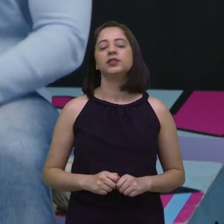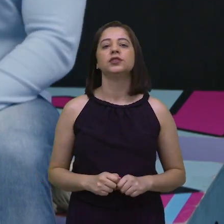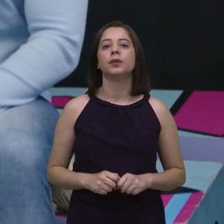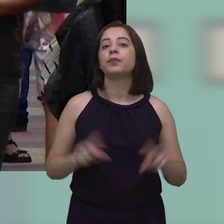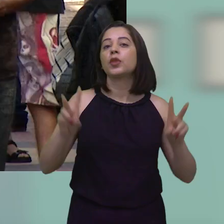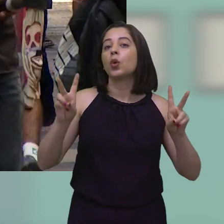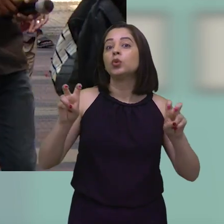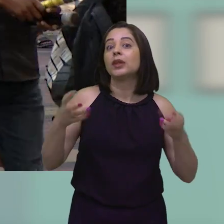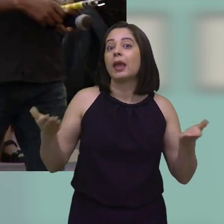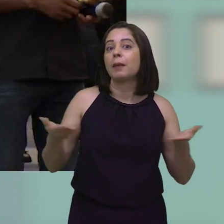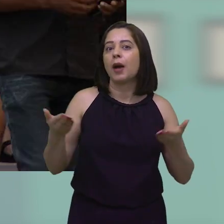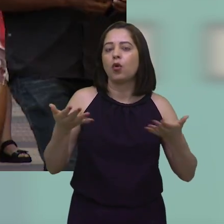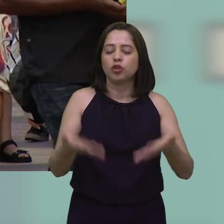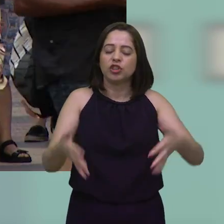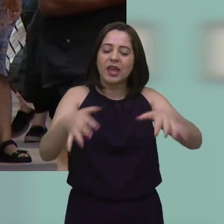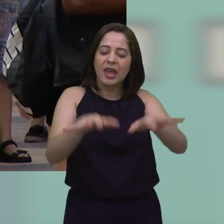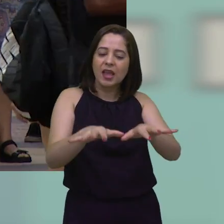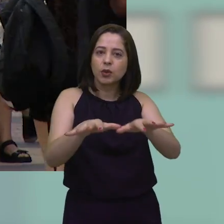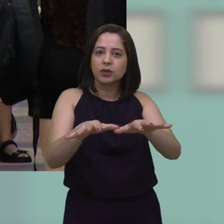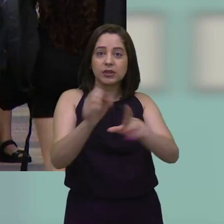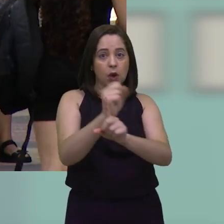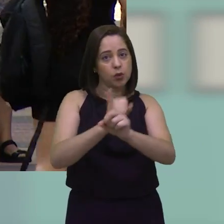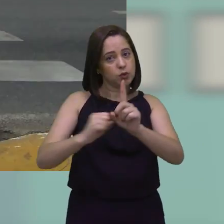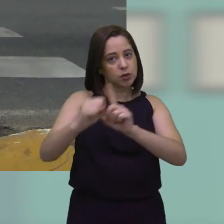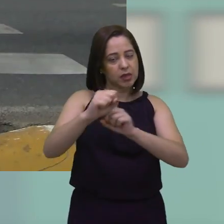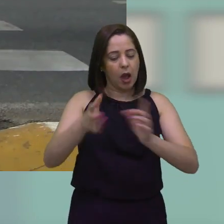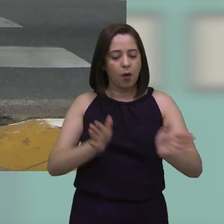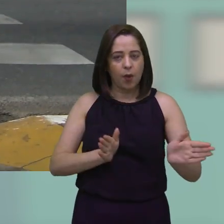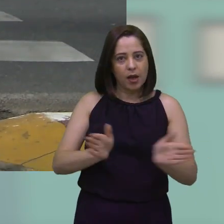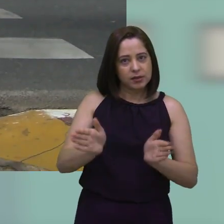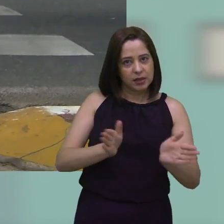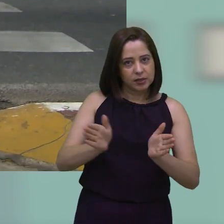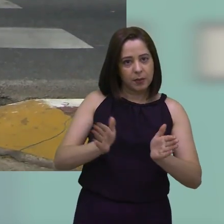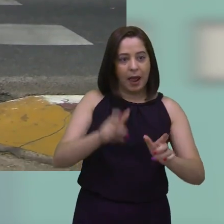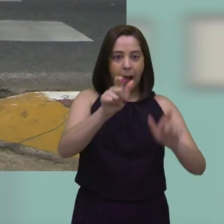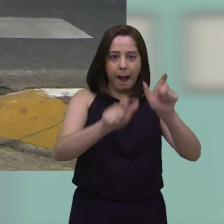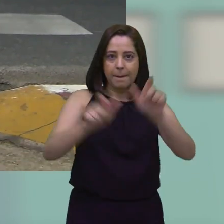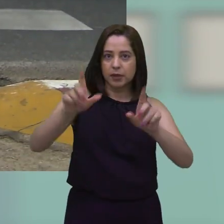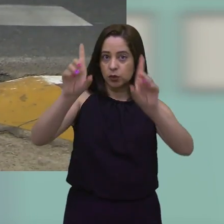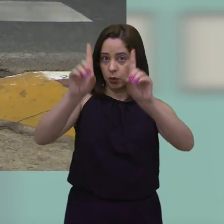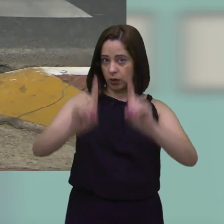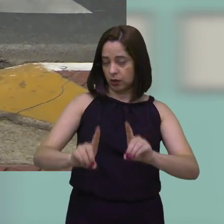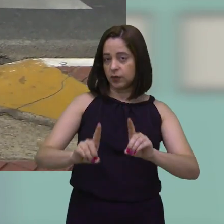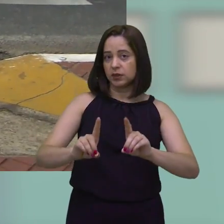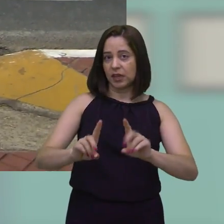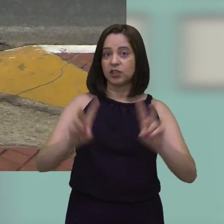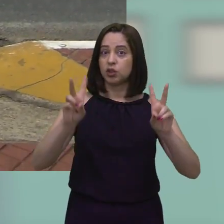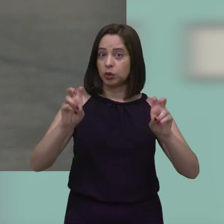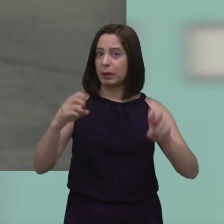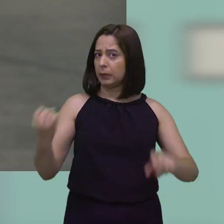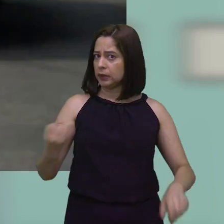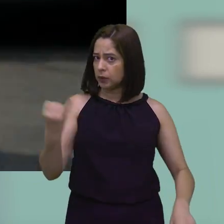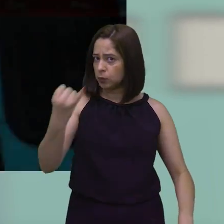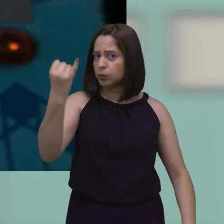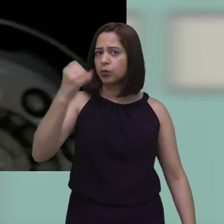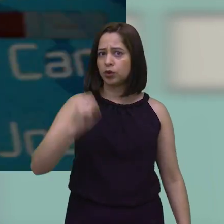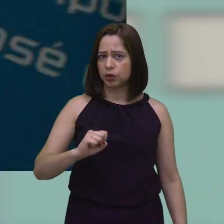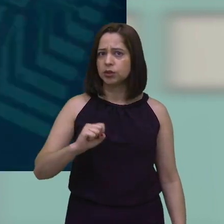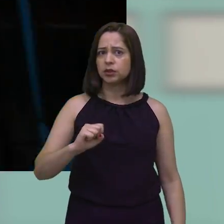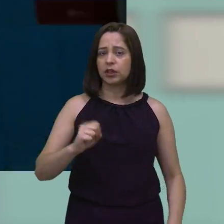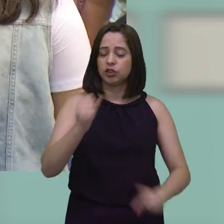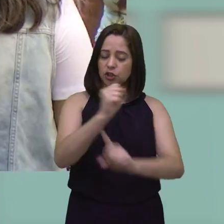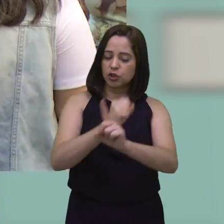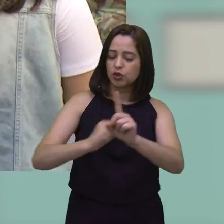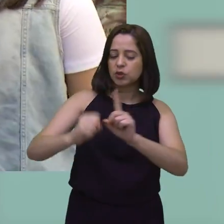todo mundo. A gente vai falar sobre inclusão social e acessibilidade para pessoas com deficiência, temas fundamentais